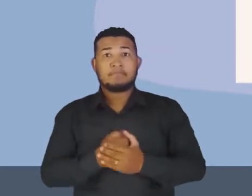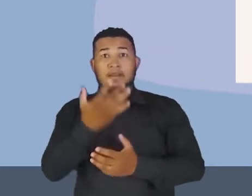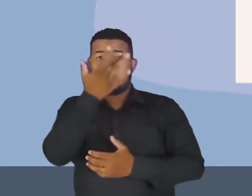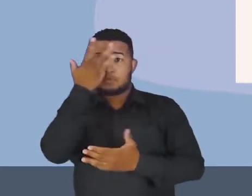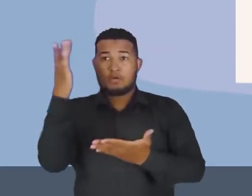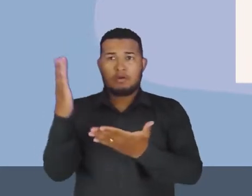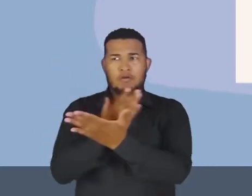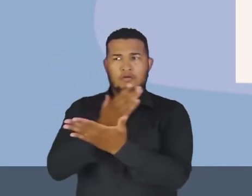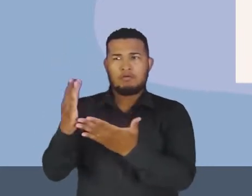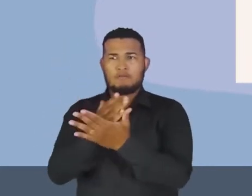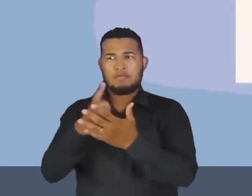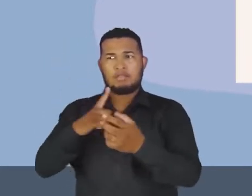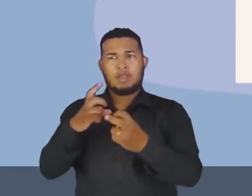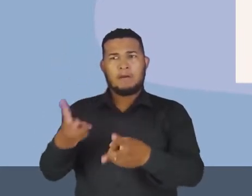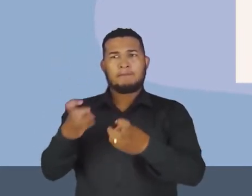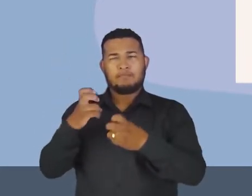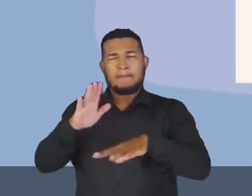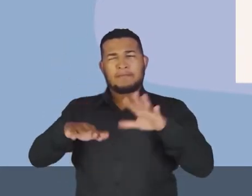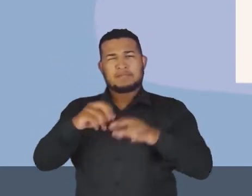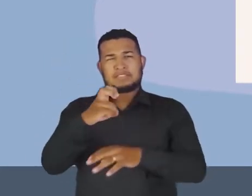se caracterizaram,